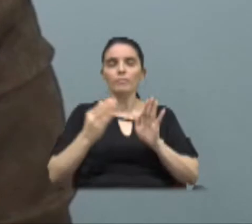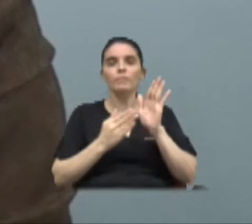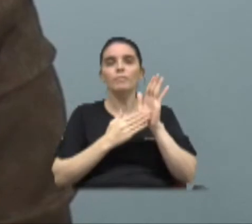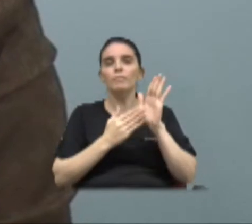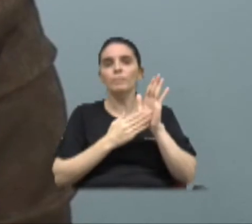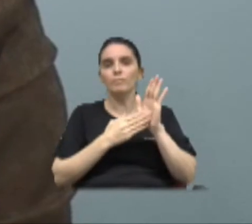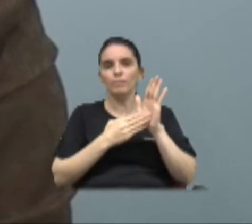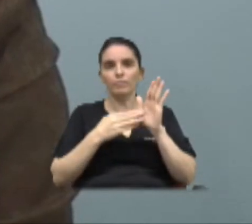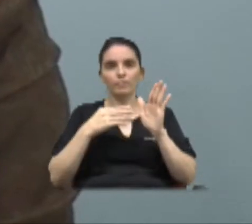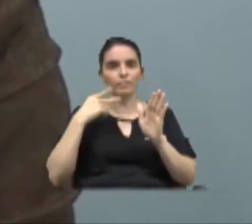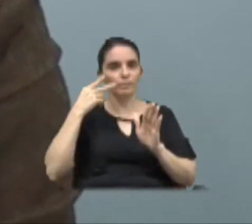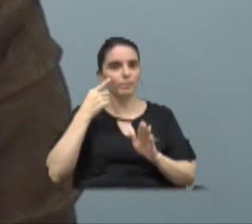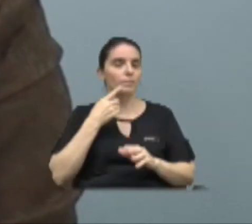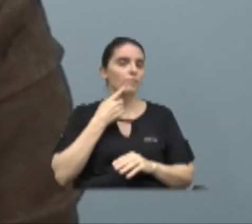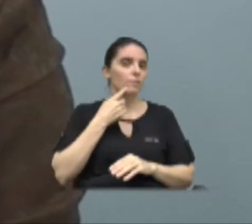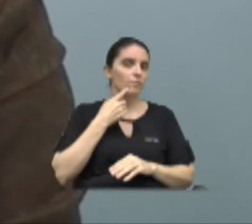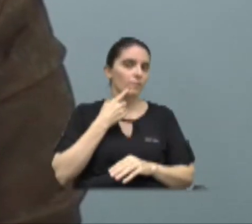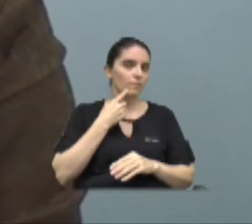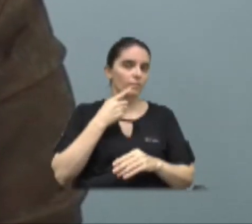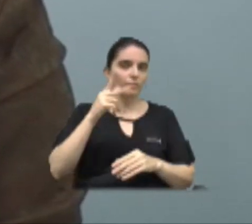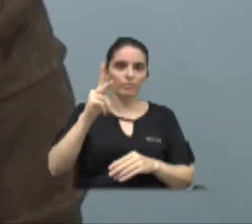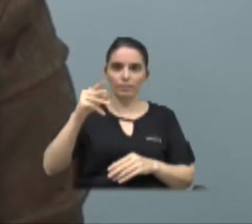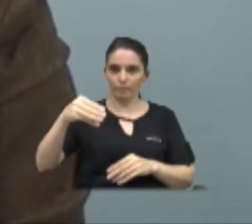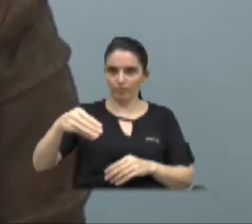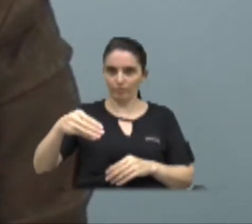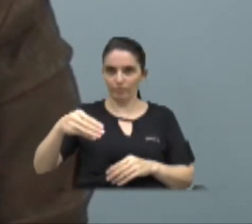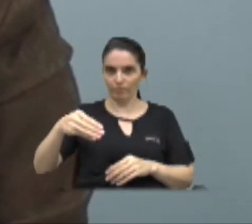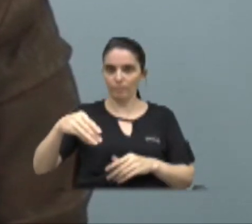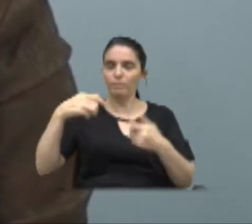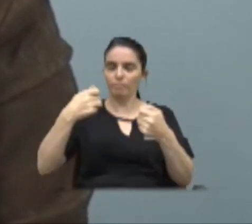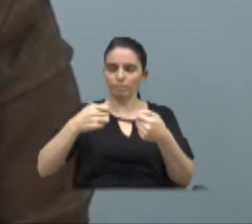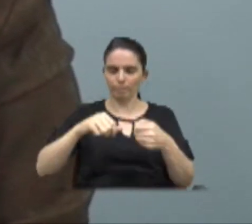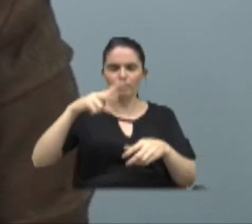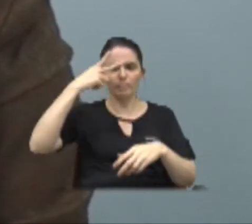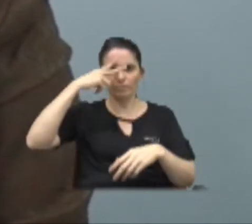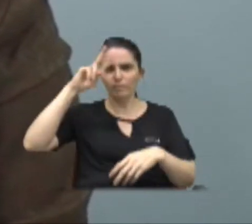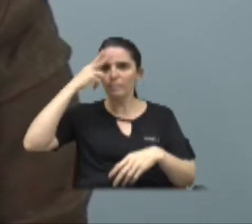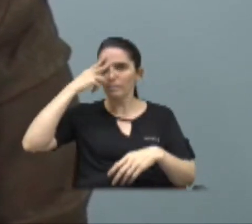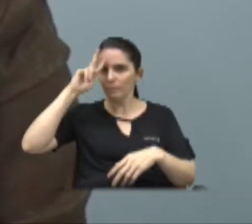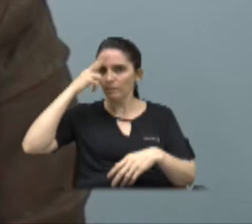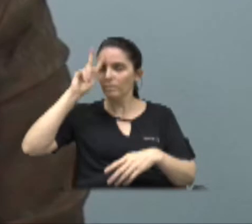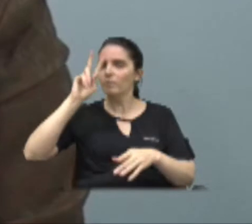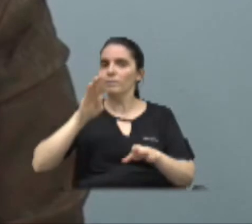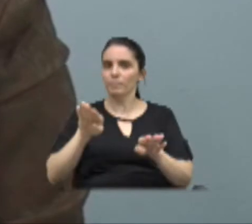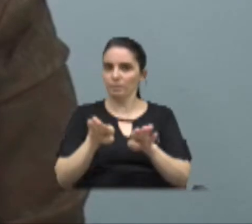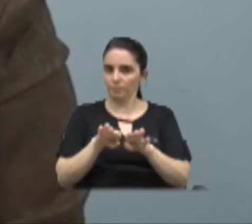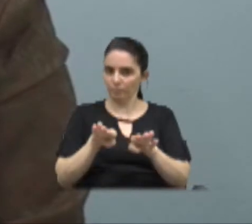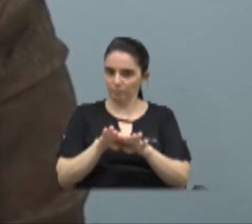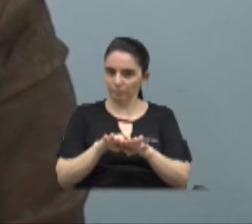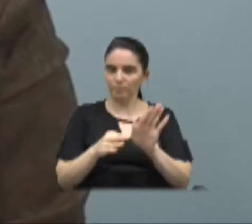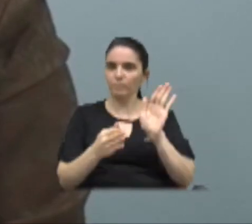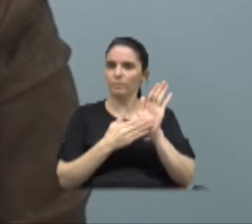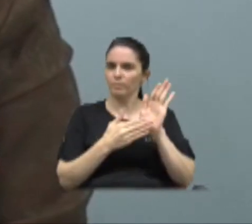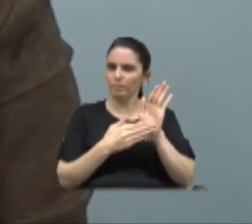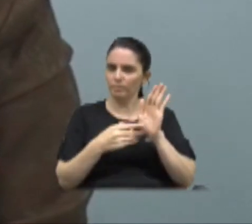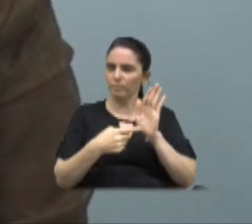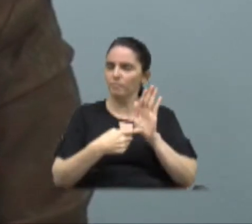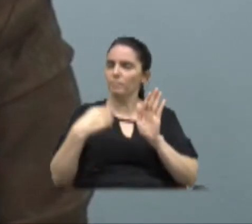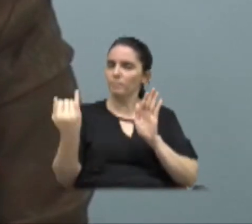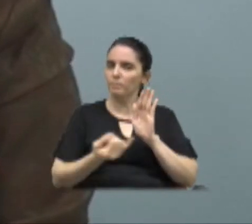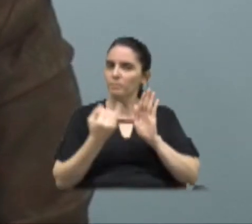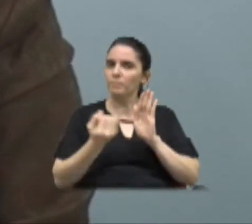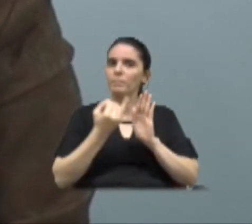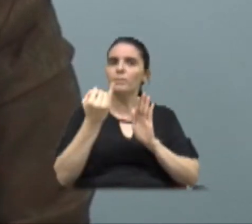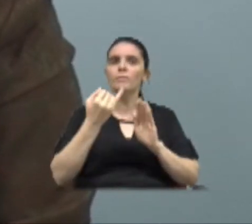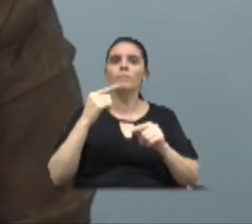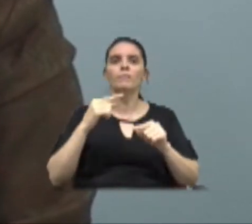vereador e de que vocês tenham que ser lembrados também, não é? Uma propositura desse porte, porque